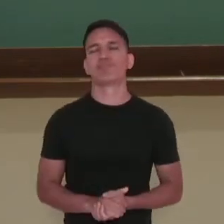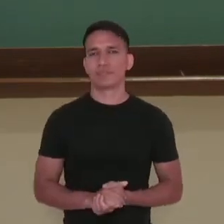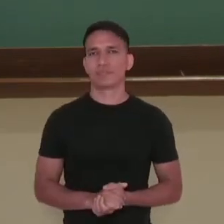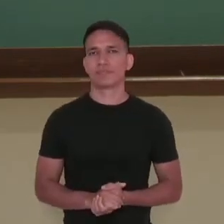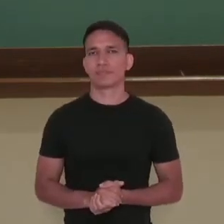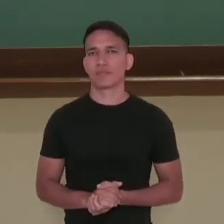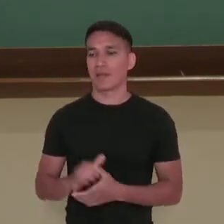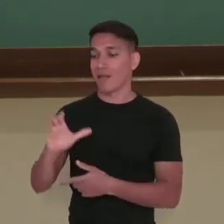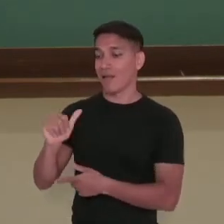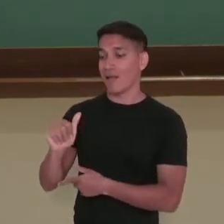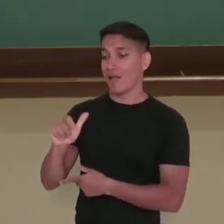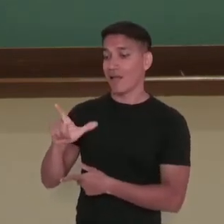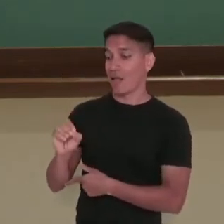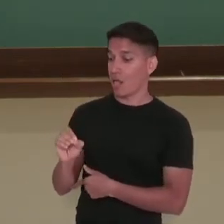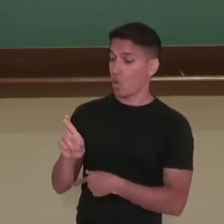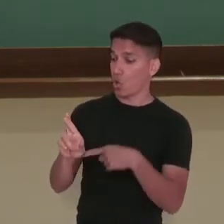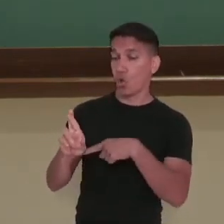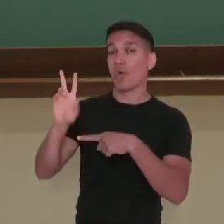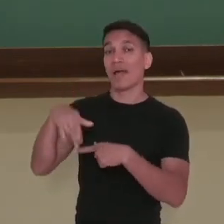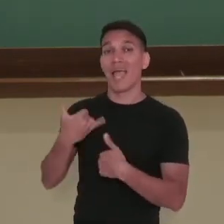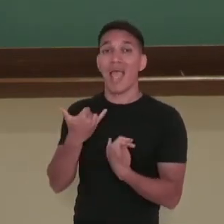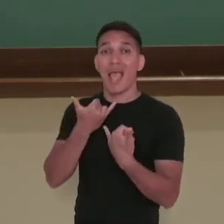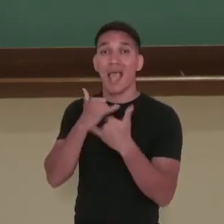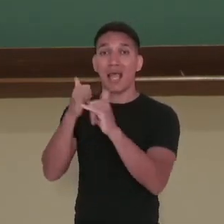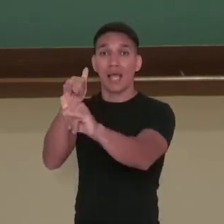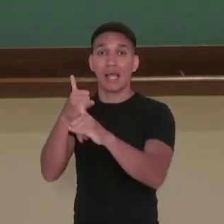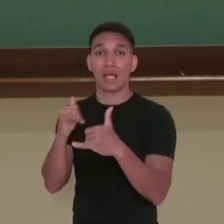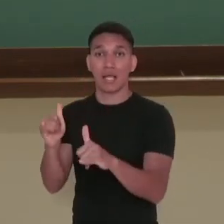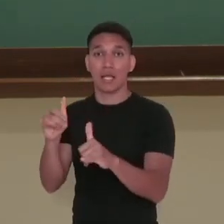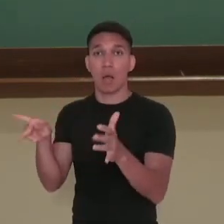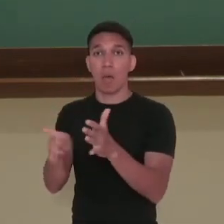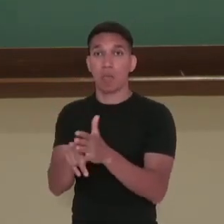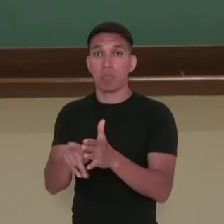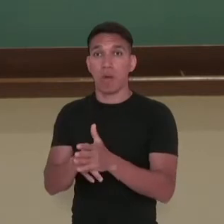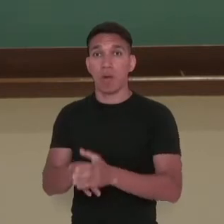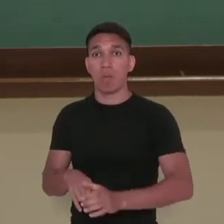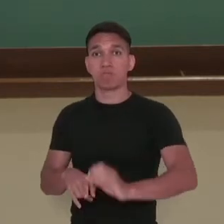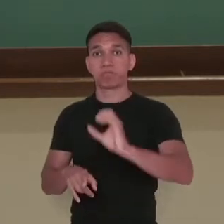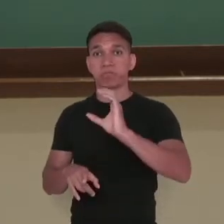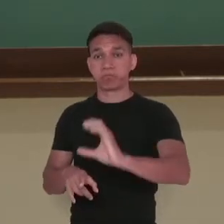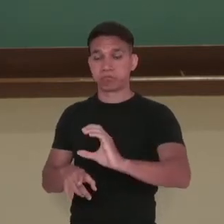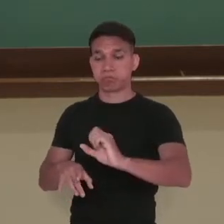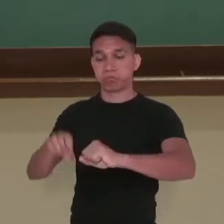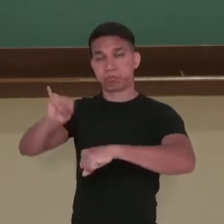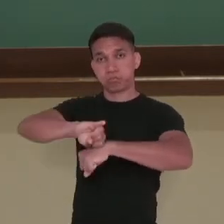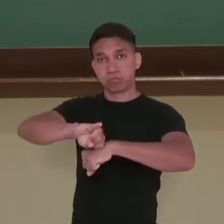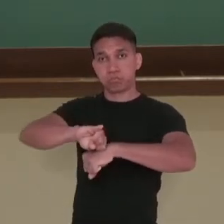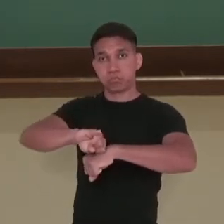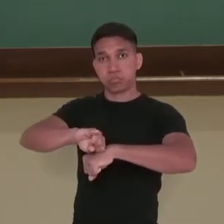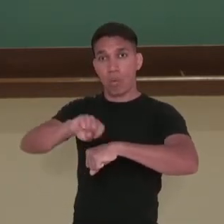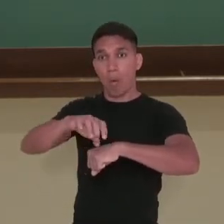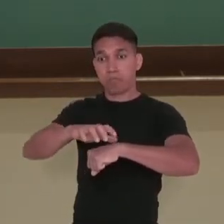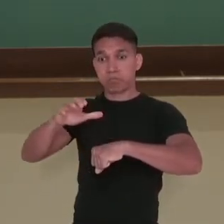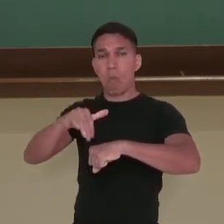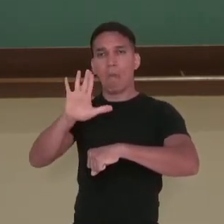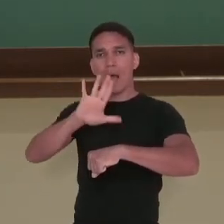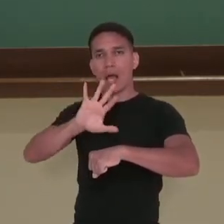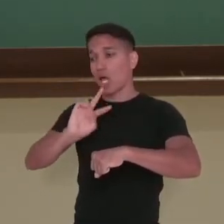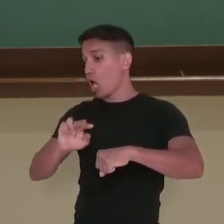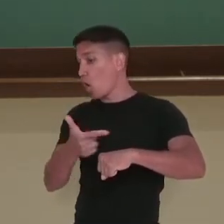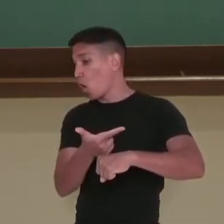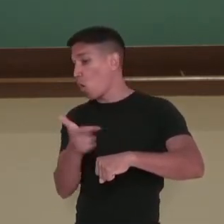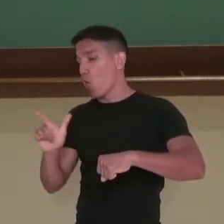Calor, ele é uma energia que passa de um corpo de maior para outro de menor temperatura. Tem que